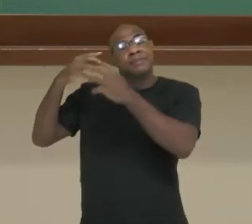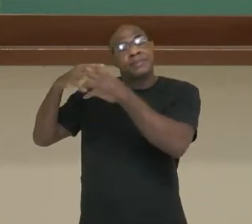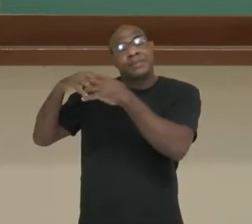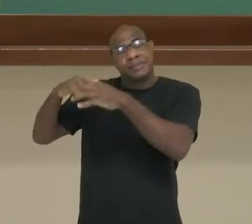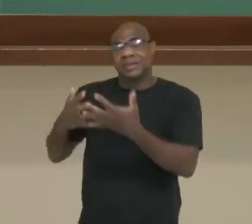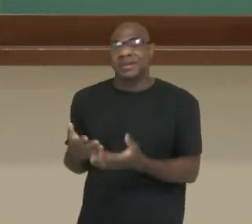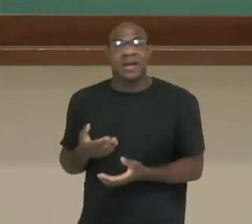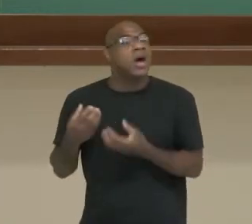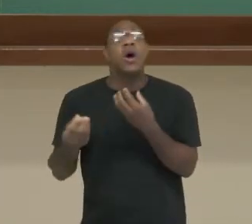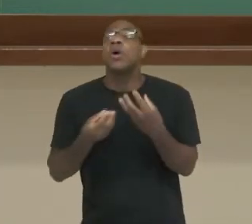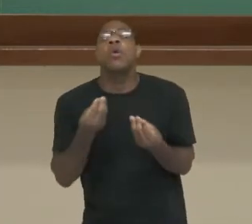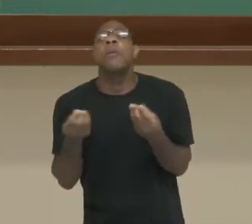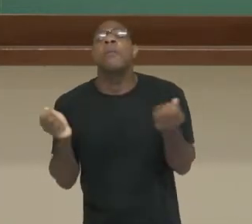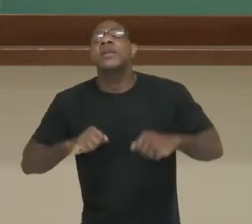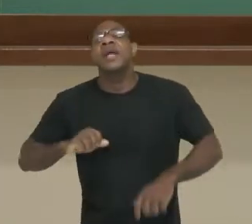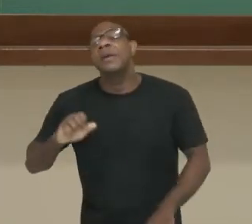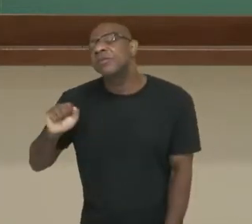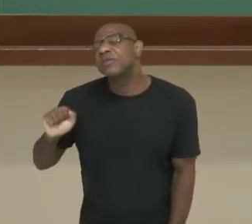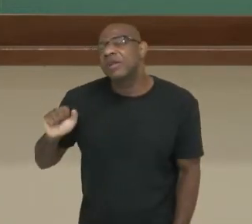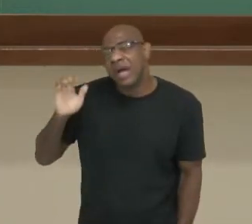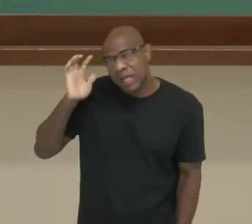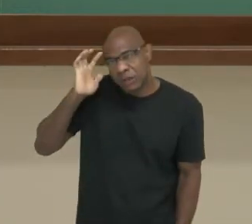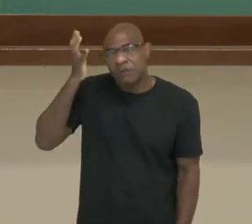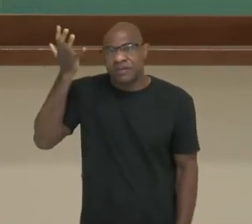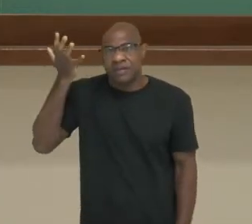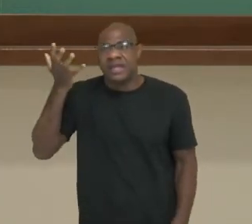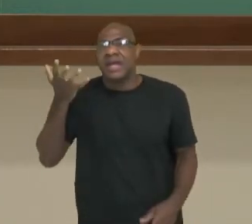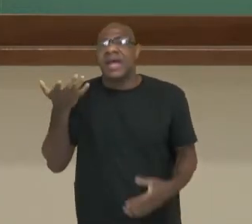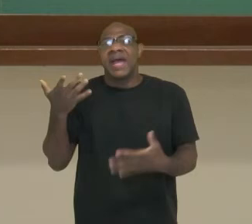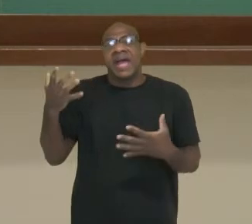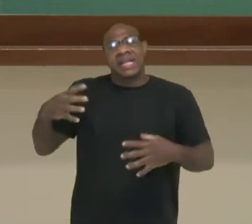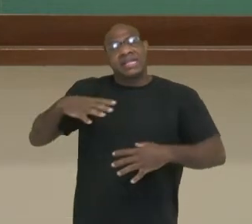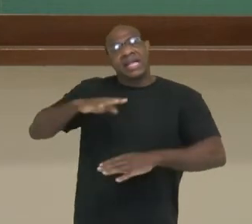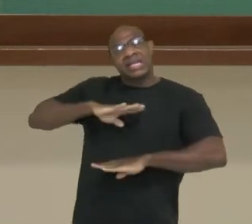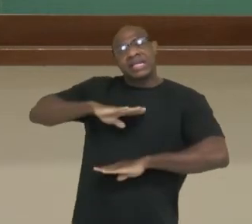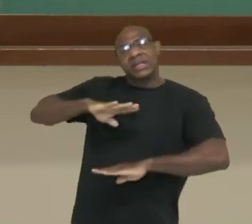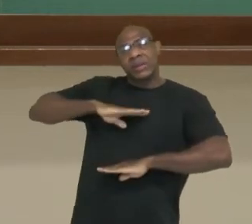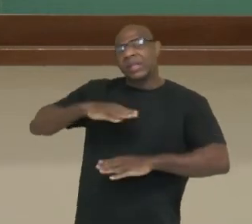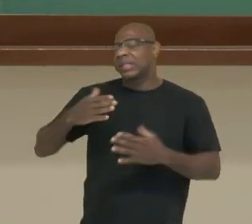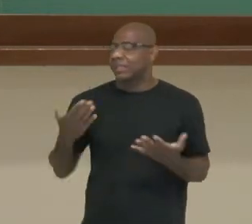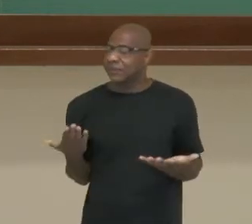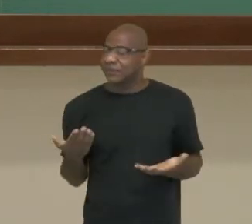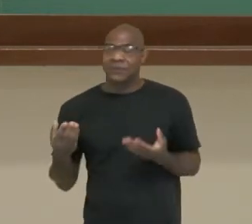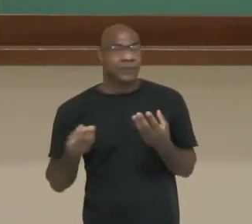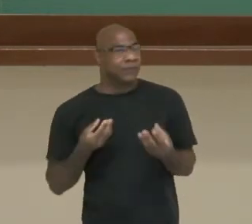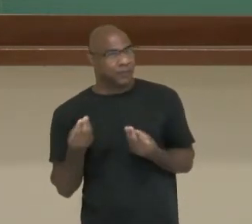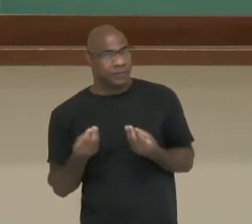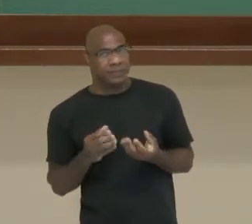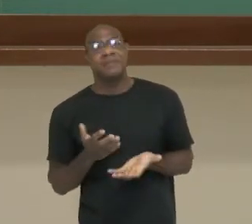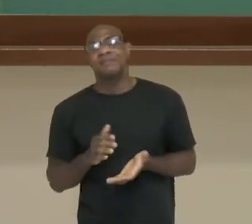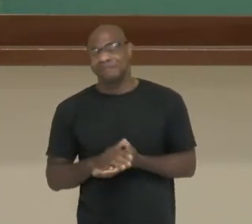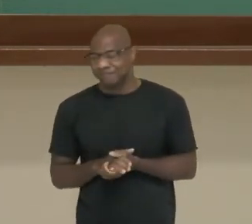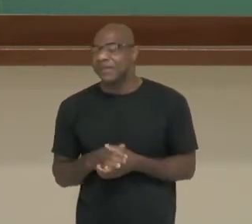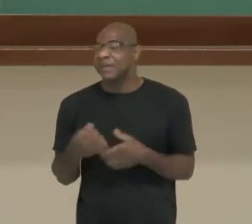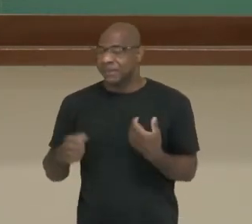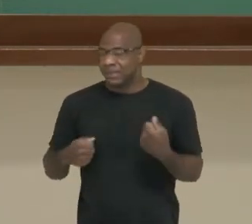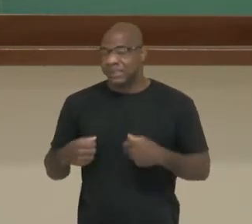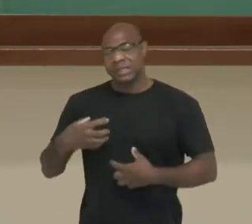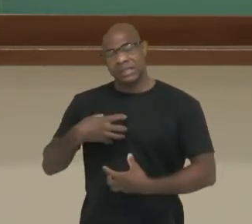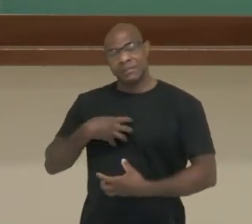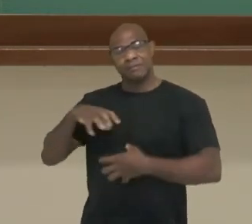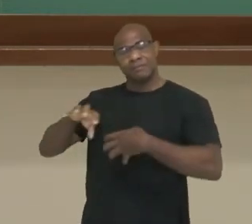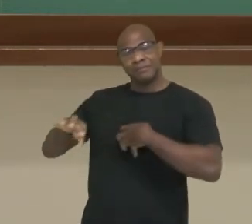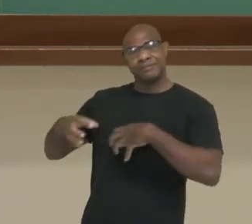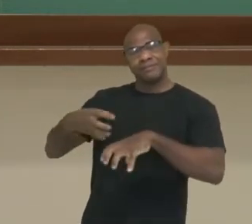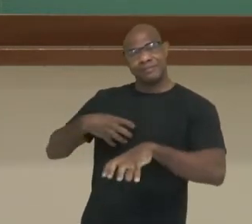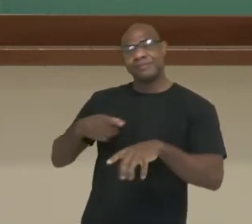pode fazer com que ele saia desse lugar de oprimido e, né, tome o seu lugar na sociedade, tenha voz, tenha força